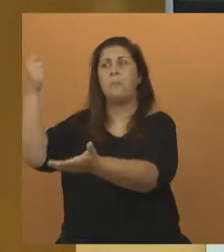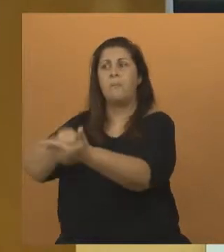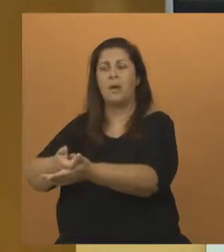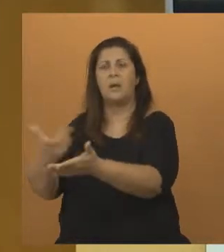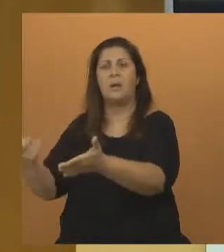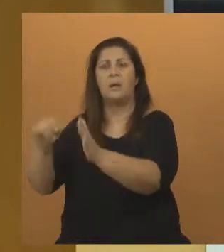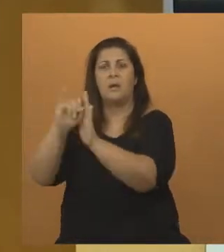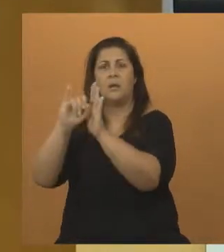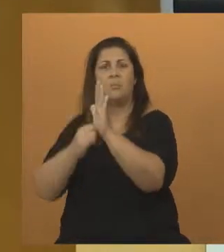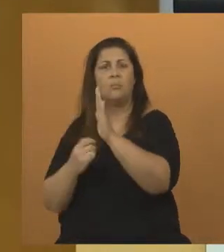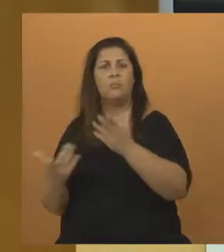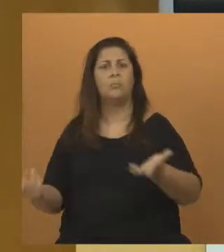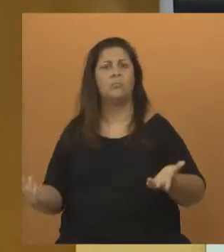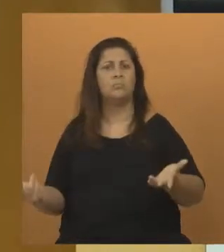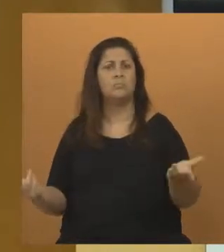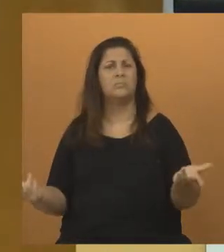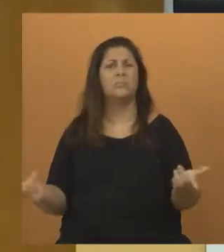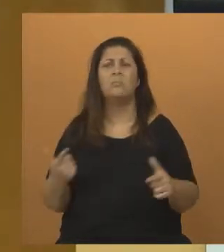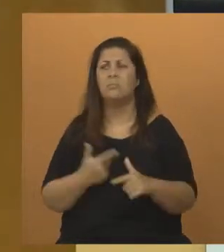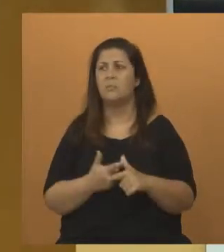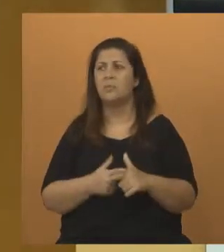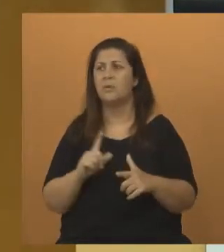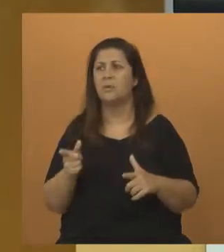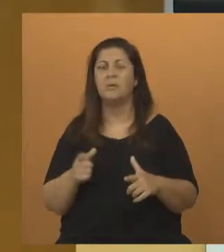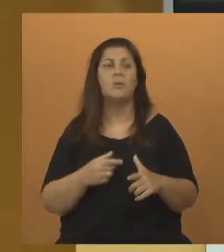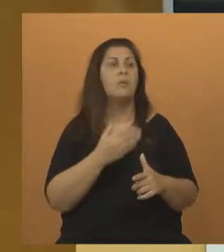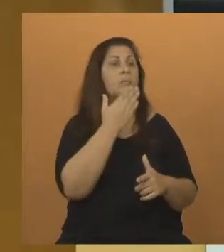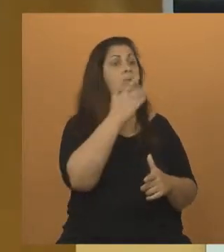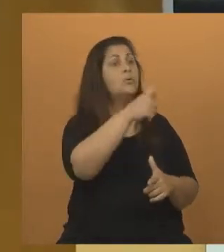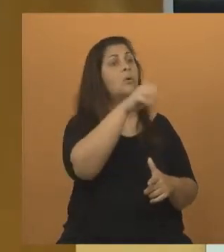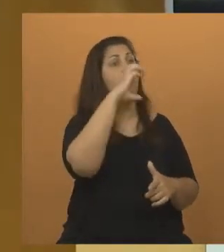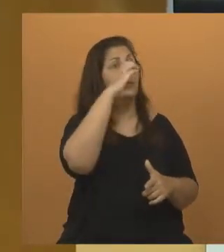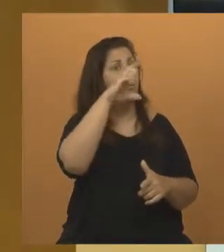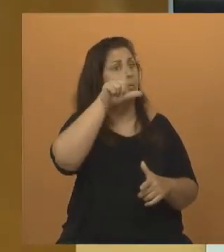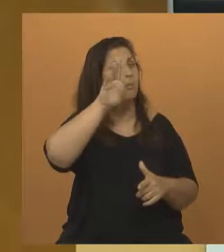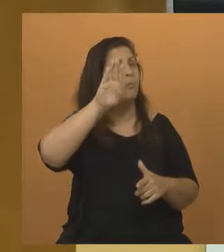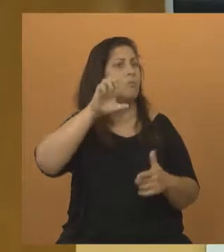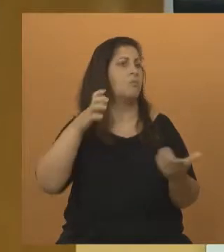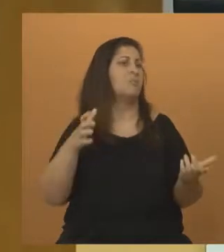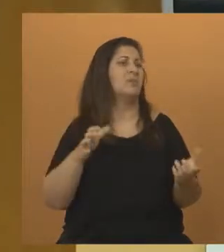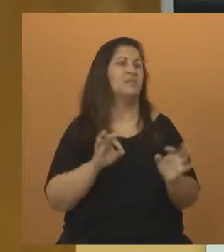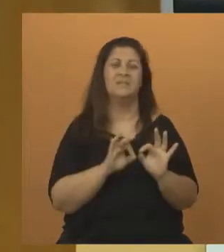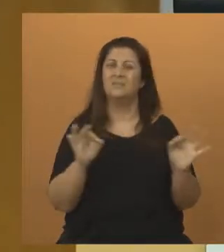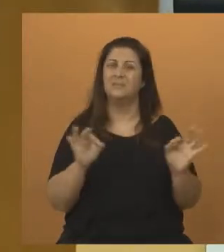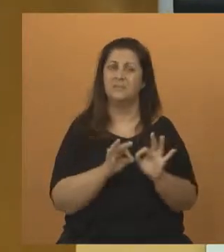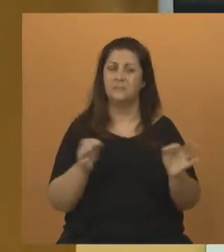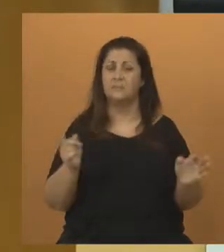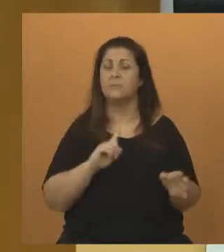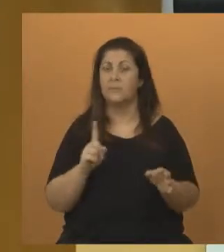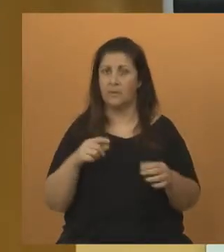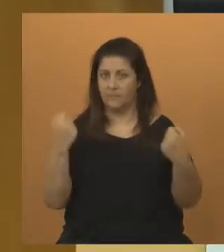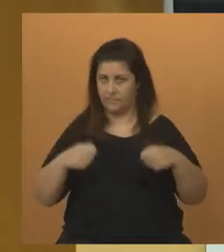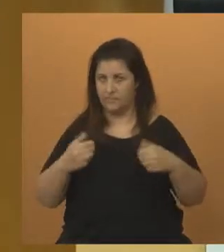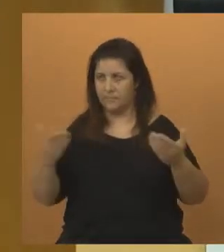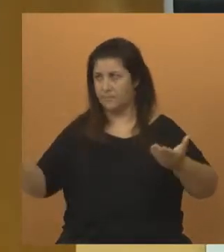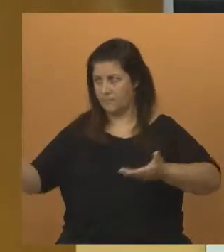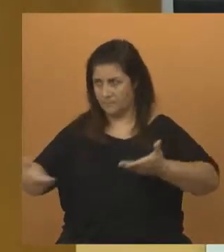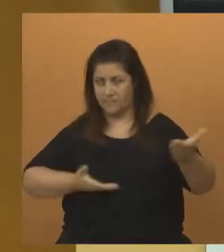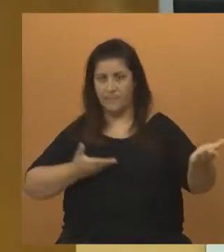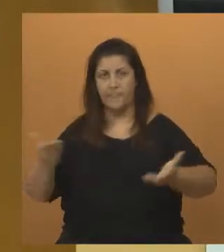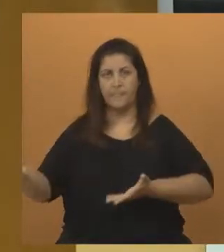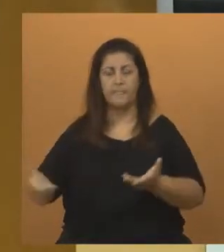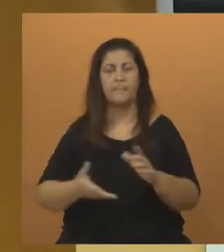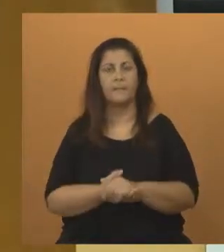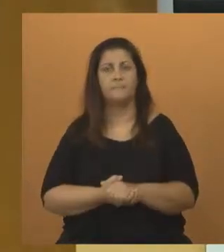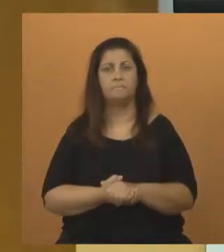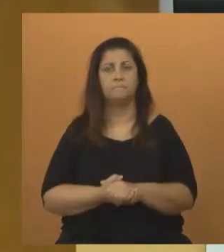haveria o porquê a gente não cobrar do clube por razão pura e simples. É necessário que haja essa contrapartida. E